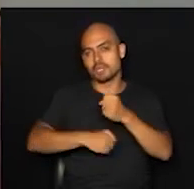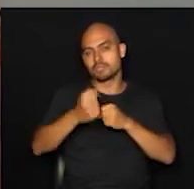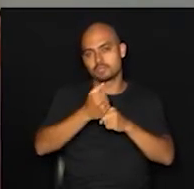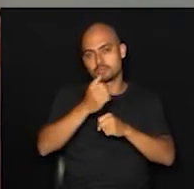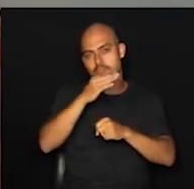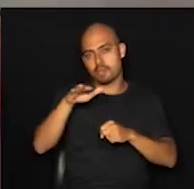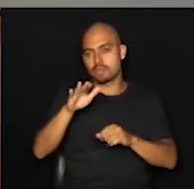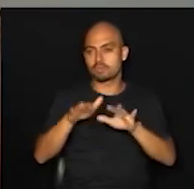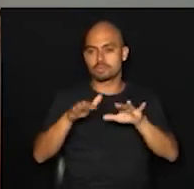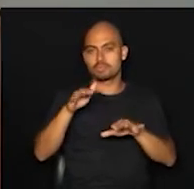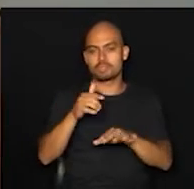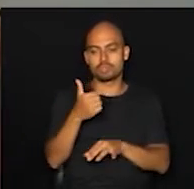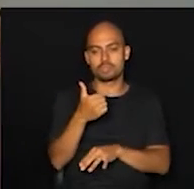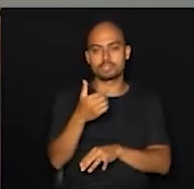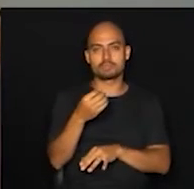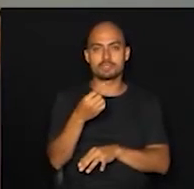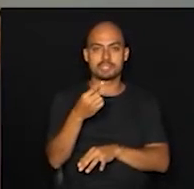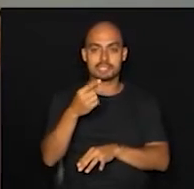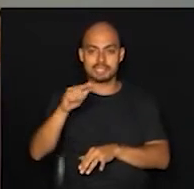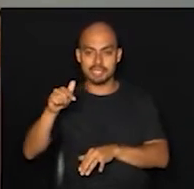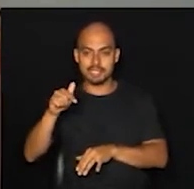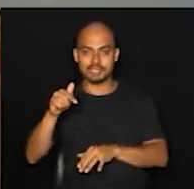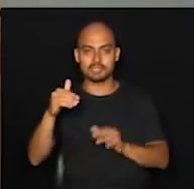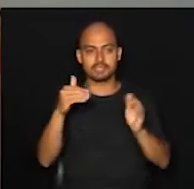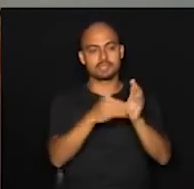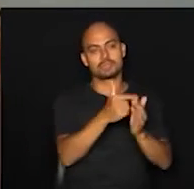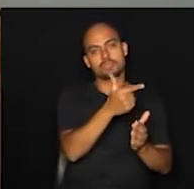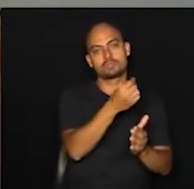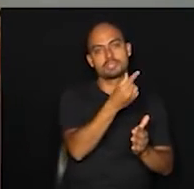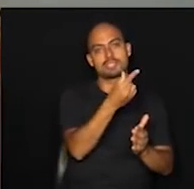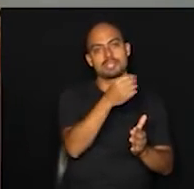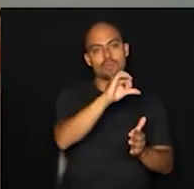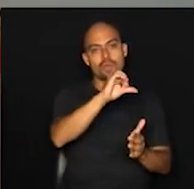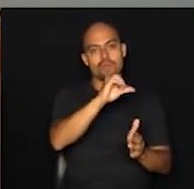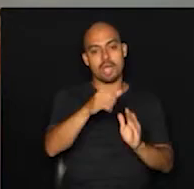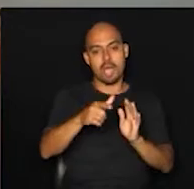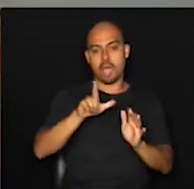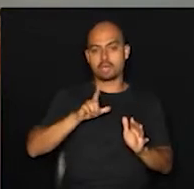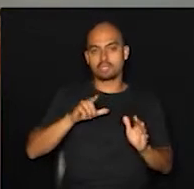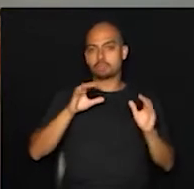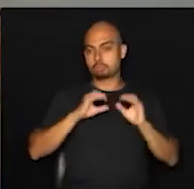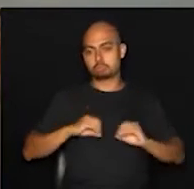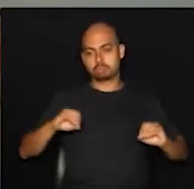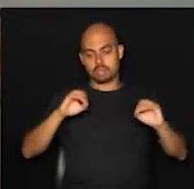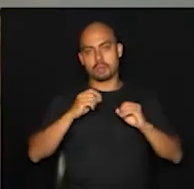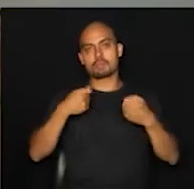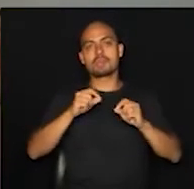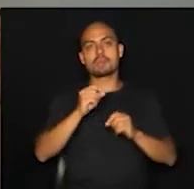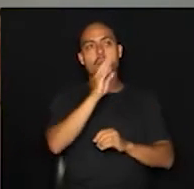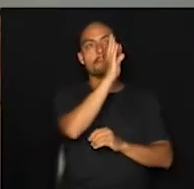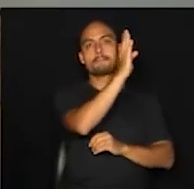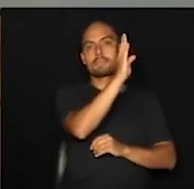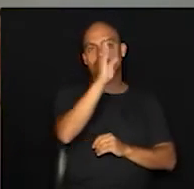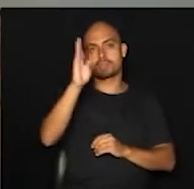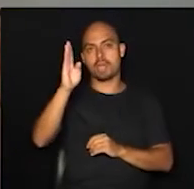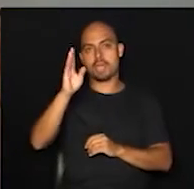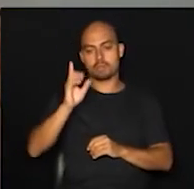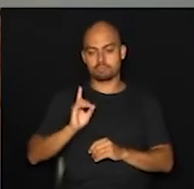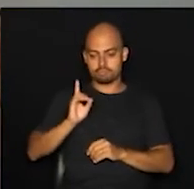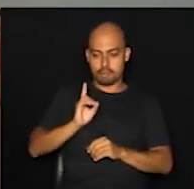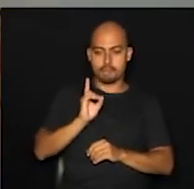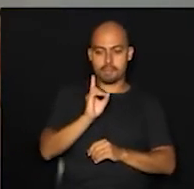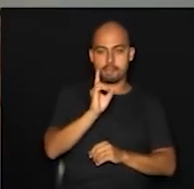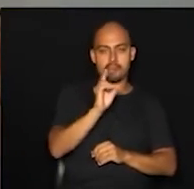né? De 2017 a 2019. Antes não tinha isso. Então, você tinha que ir na Biblioteca Nacional pesquisar